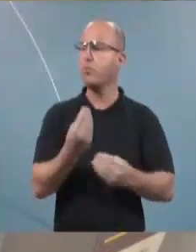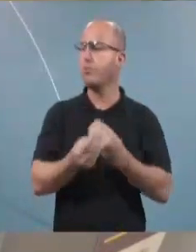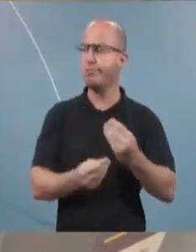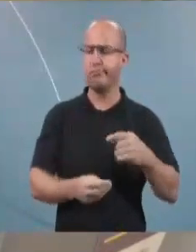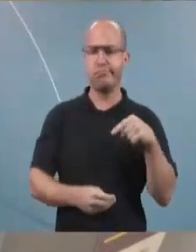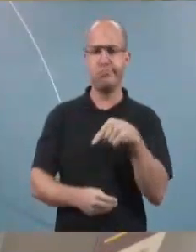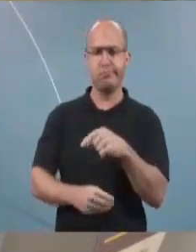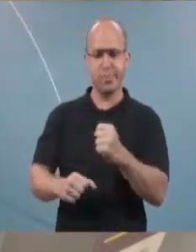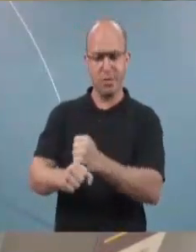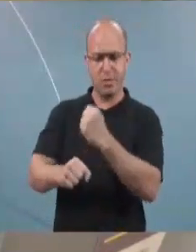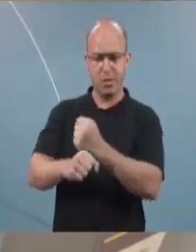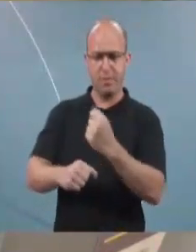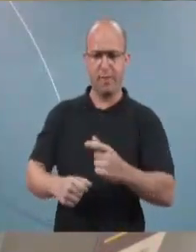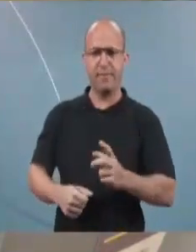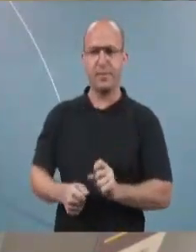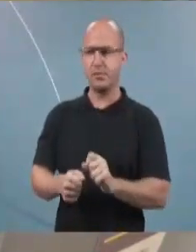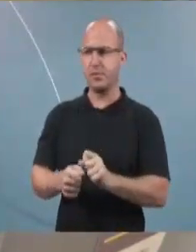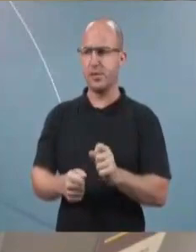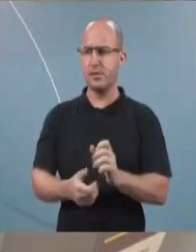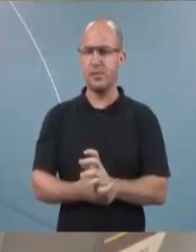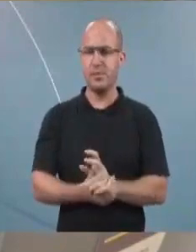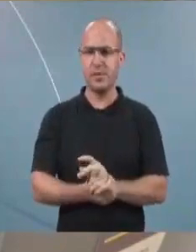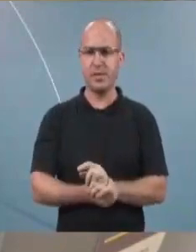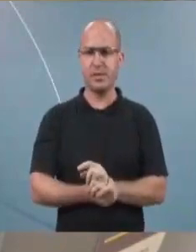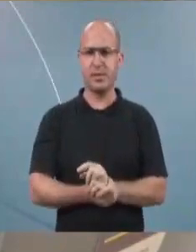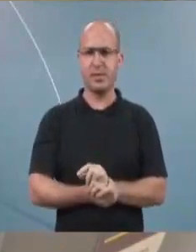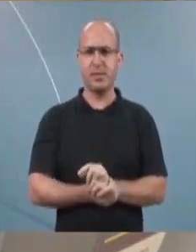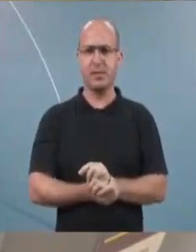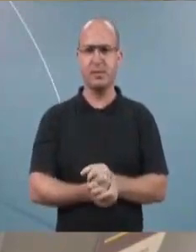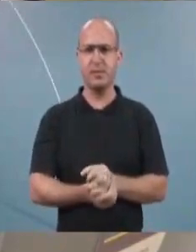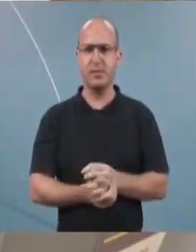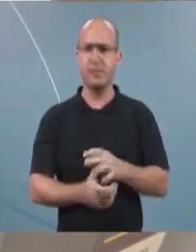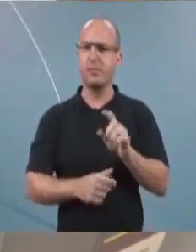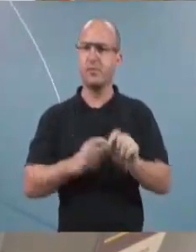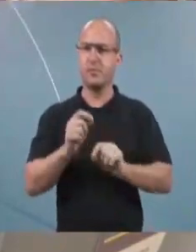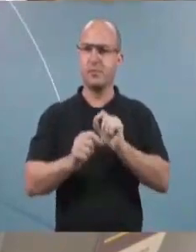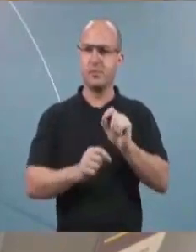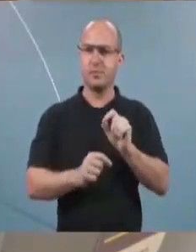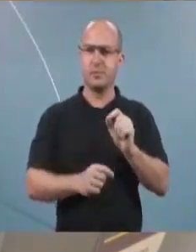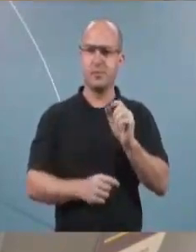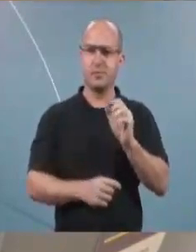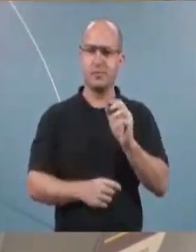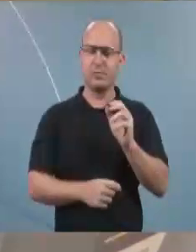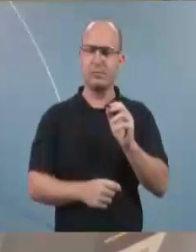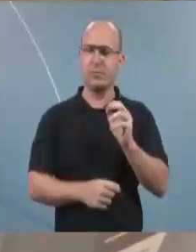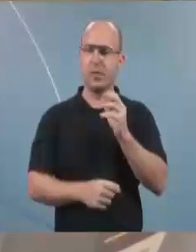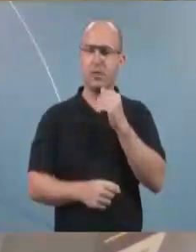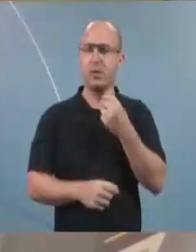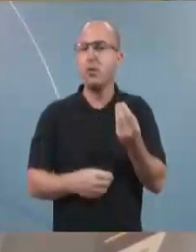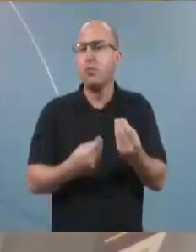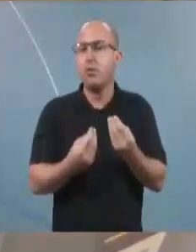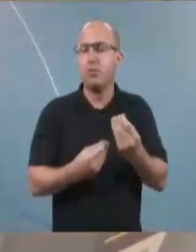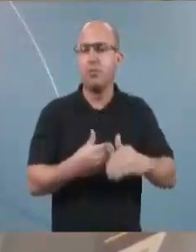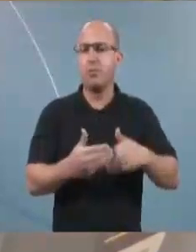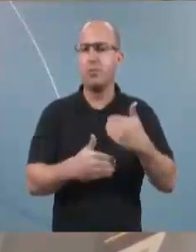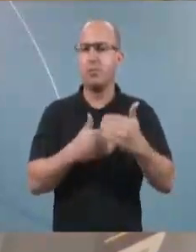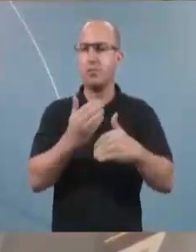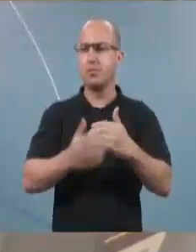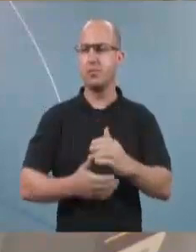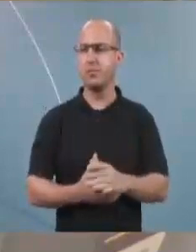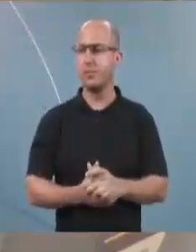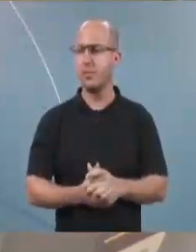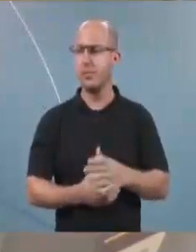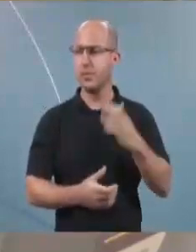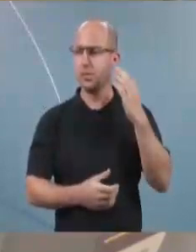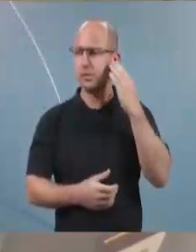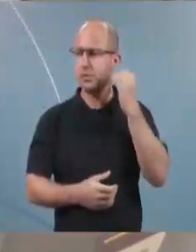aí a informação que me passaram a empresa disse que não avança porque tem dinheiro para receber do estado que não pagou eu fui atrás